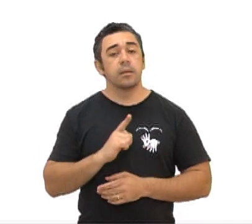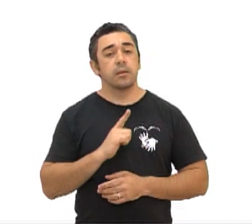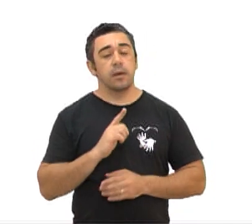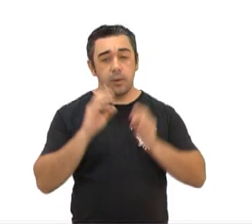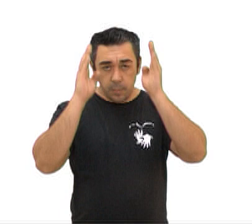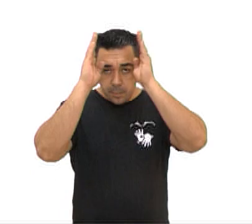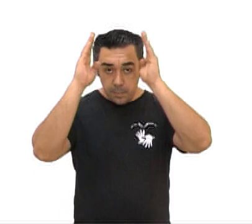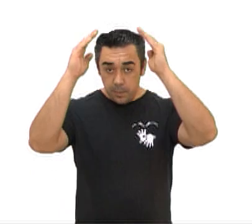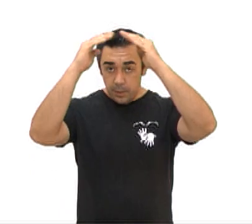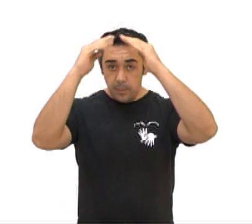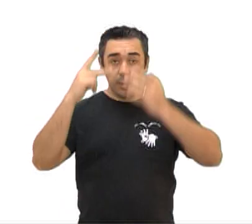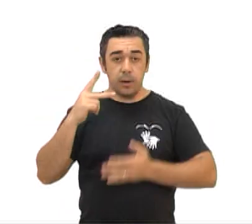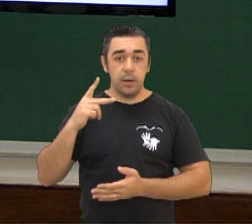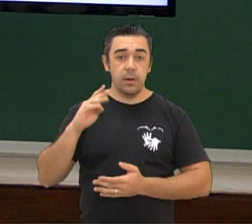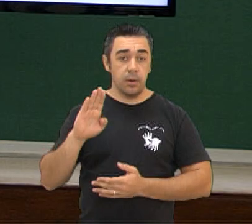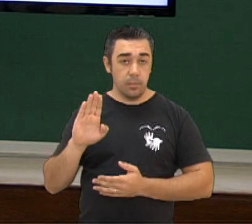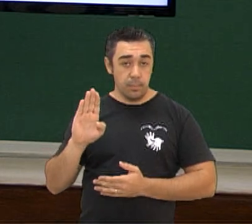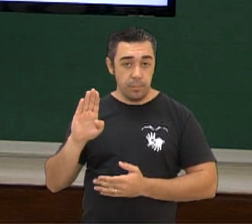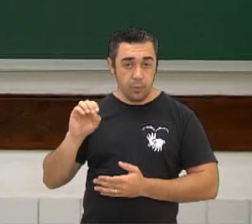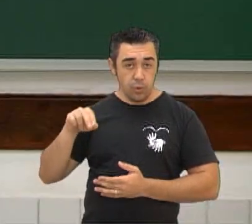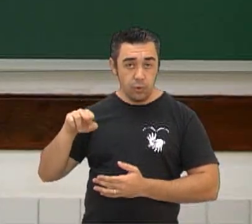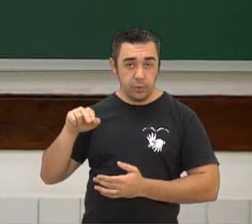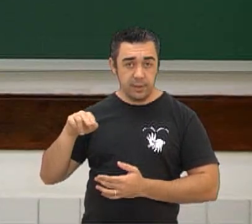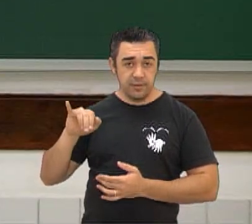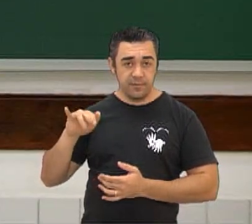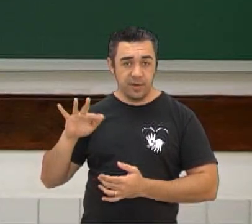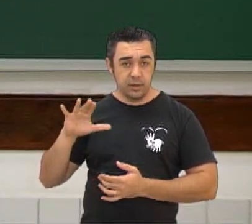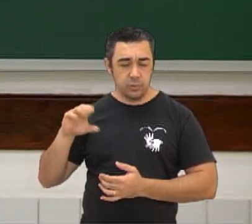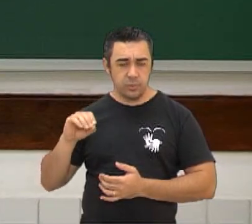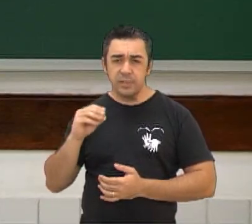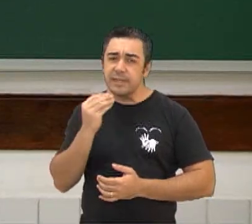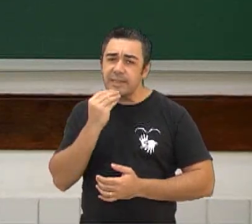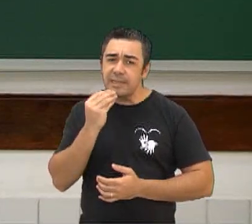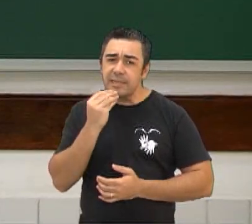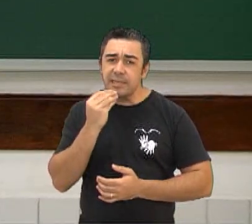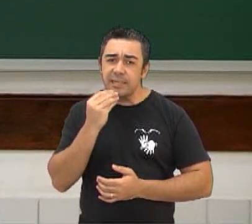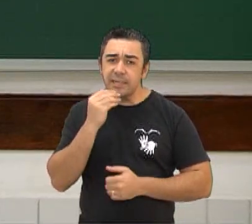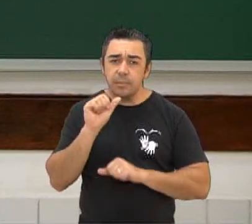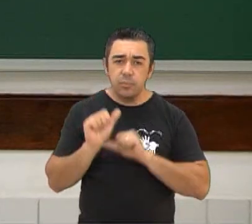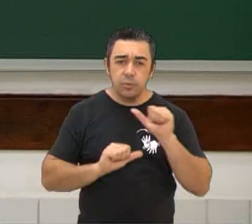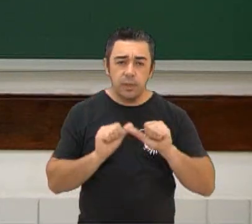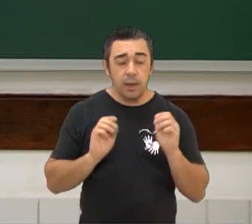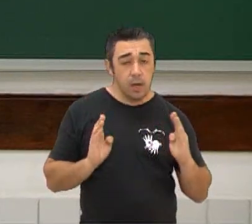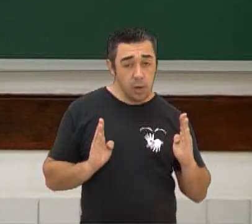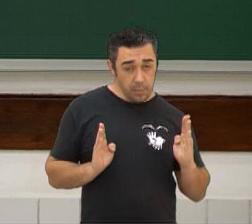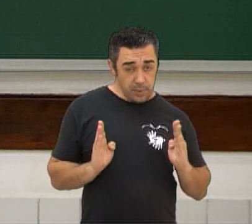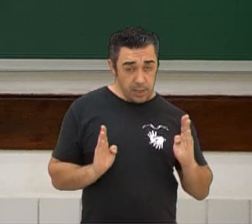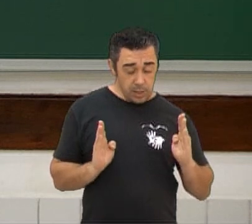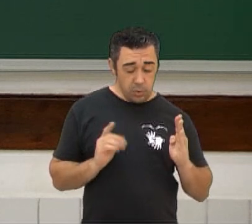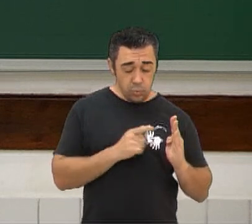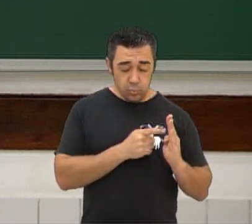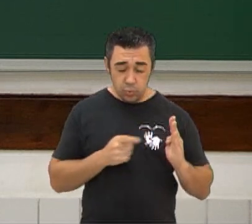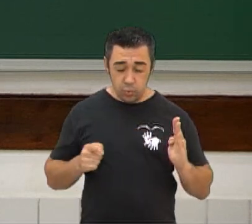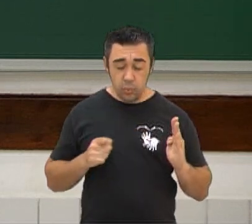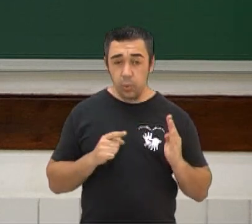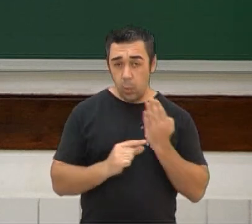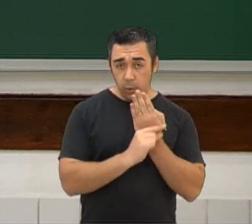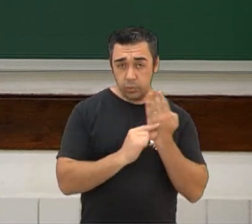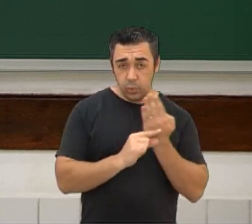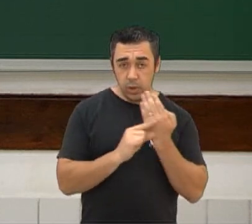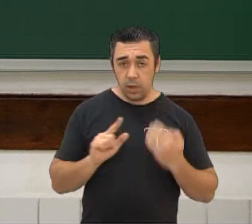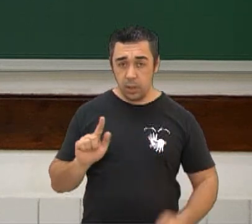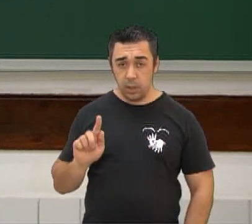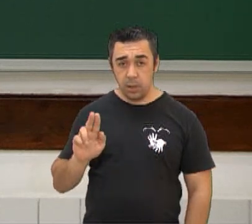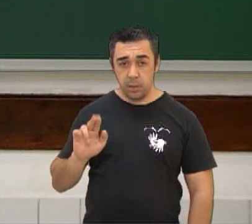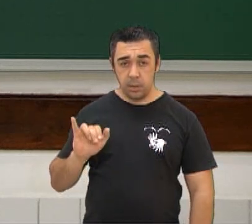Bonifácio VIII tenta intervir. O que está acontecendo aqui nesse período do Guilherme de Ockham? Está acontecendo